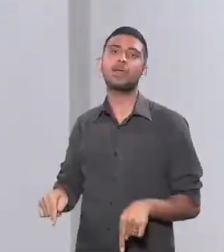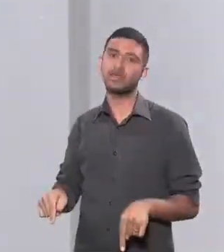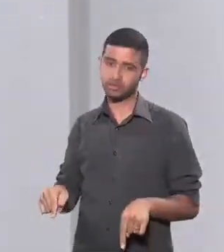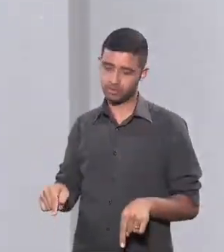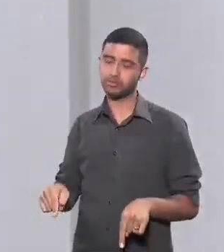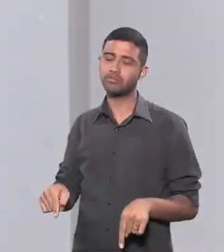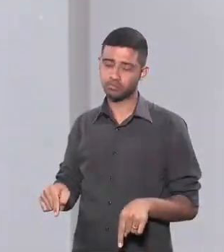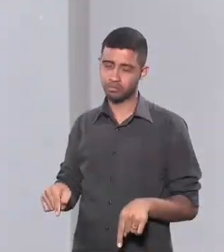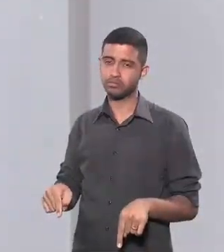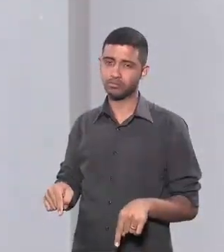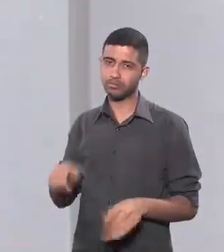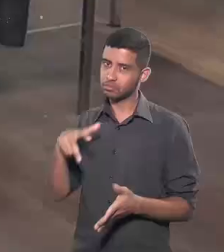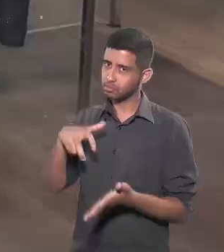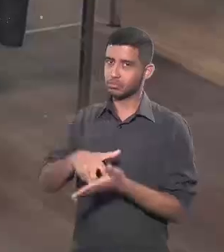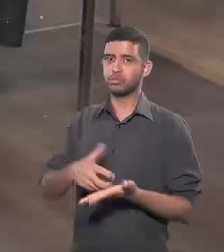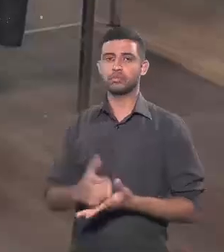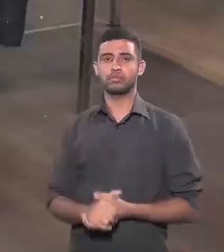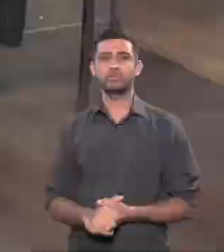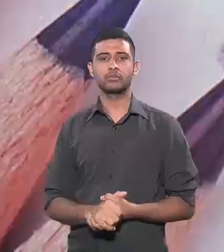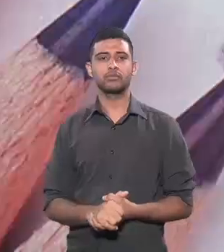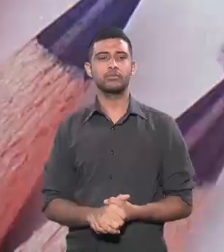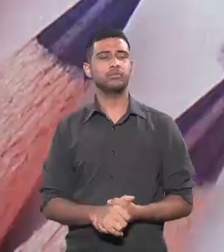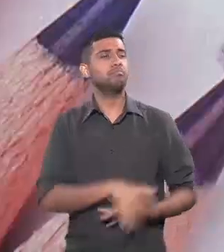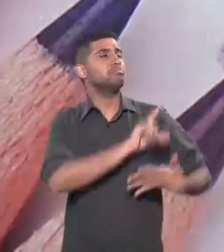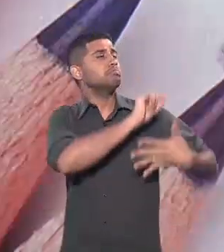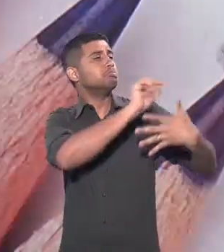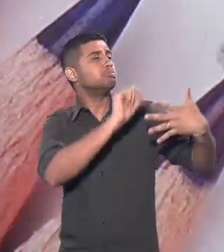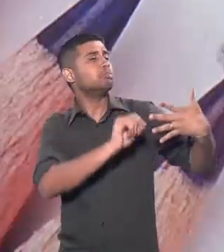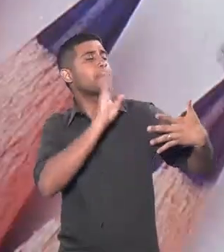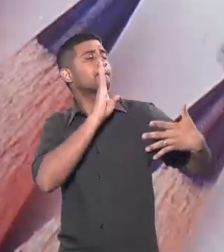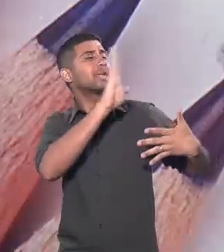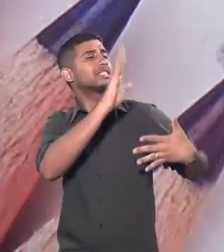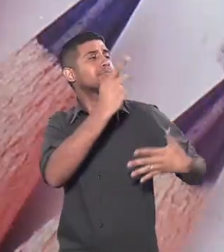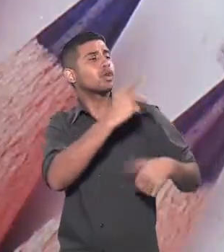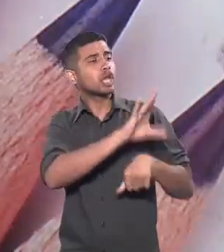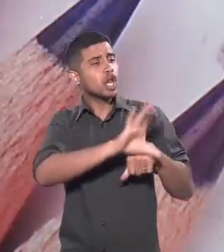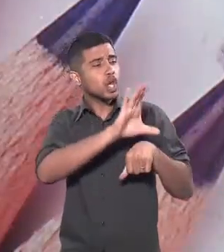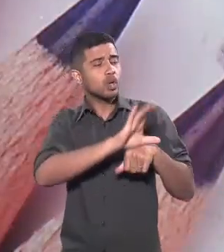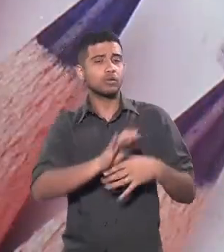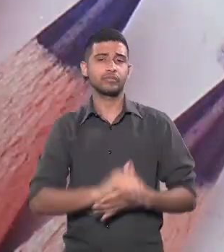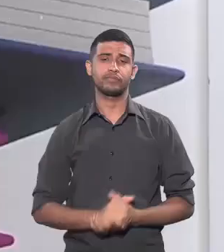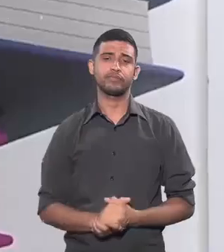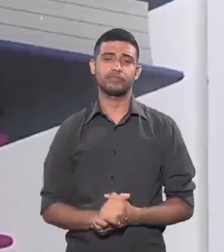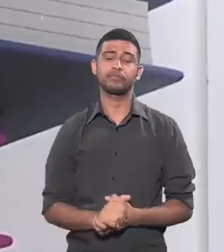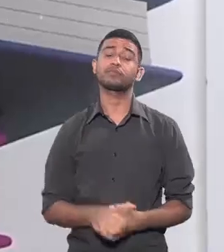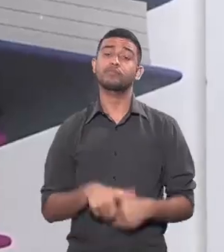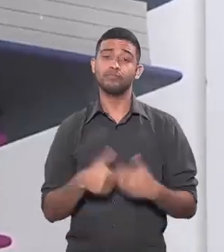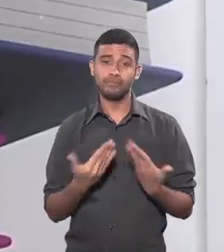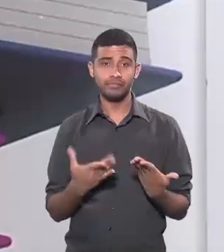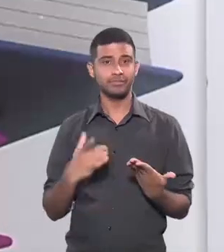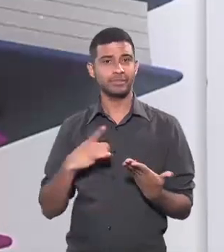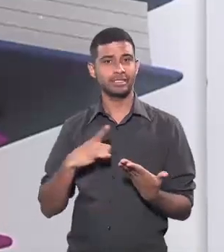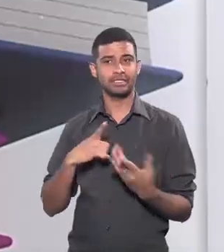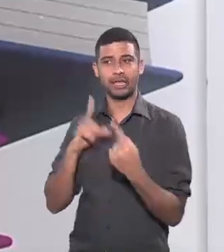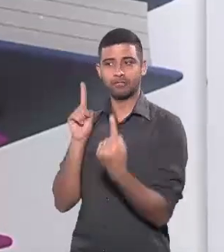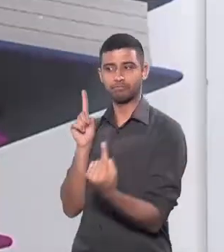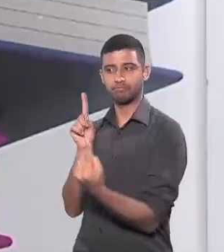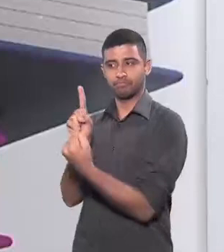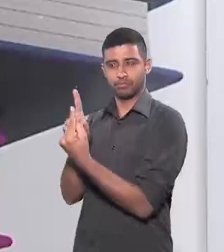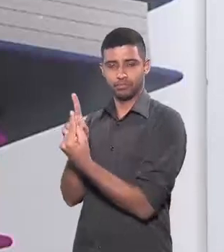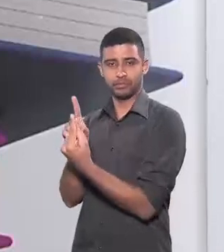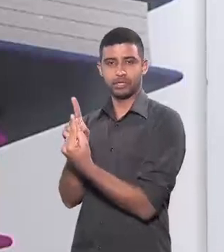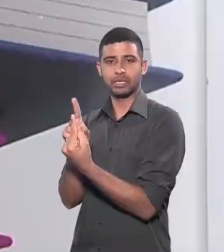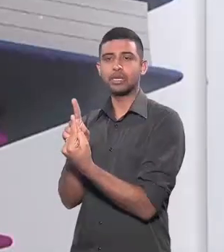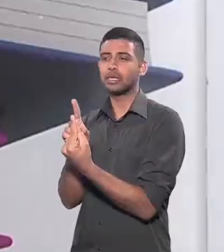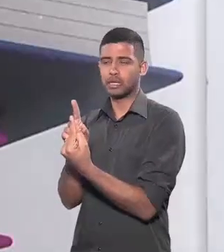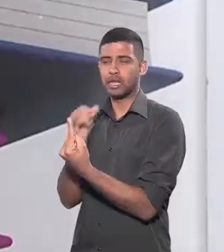ser o responsável pela capacitação. Quais são os pontos principais do curso? Dentro dos pontos principais é abordagem de